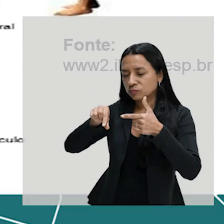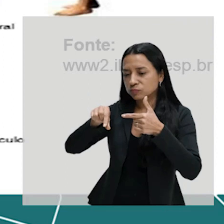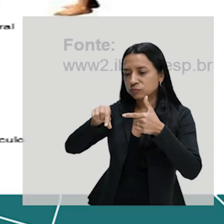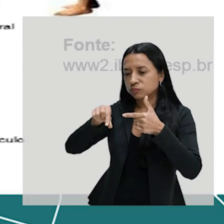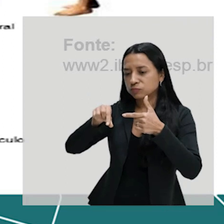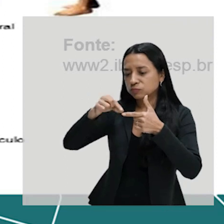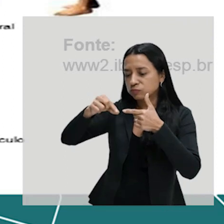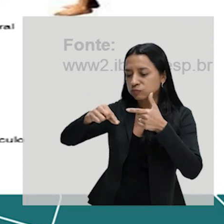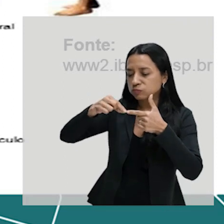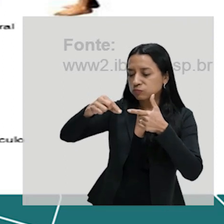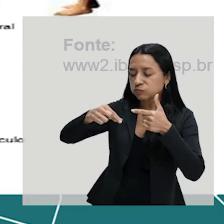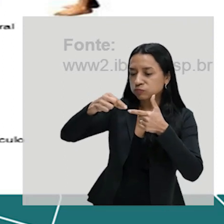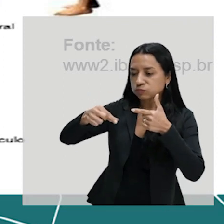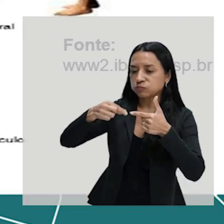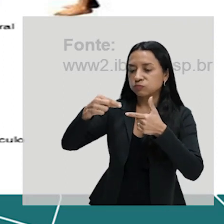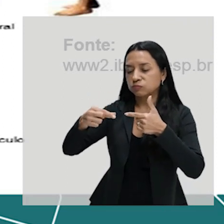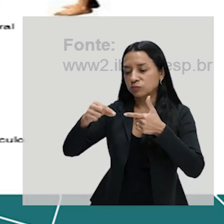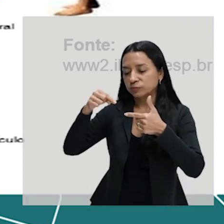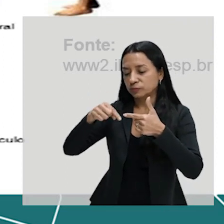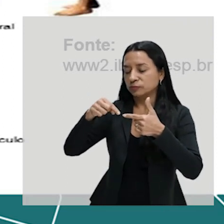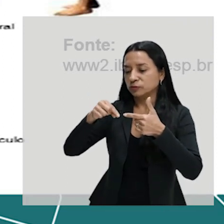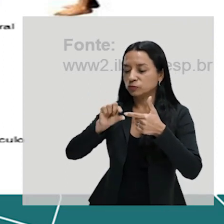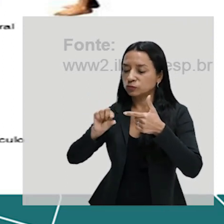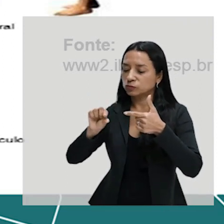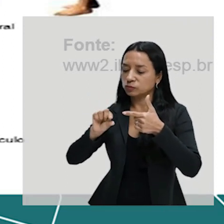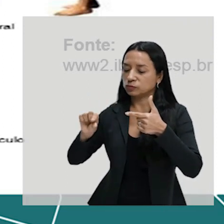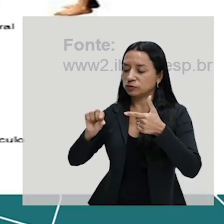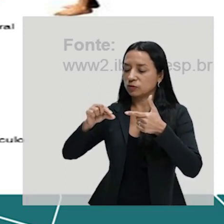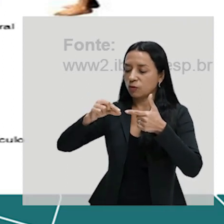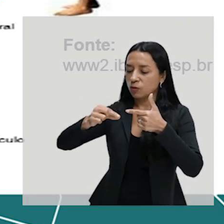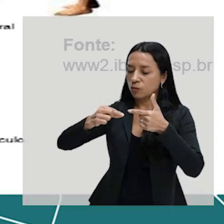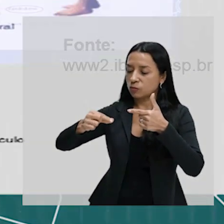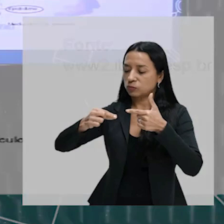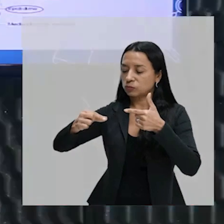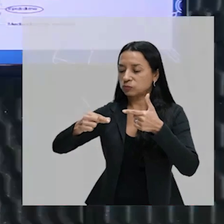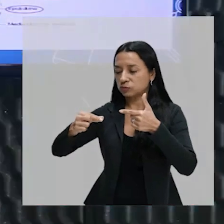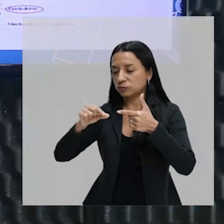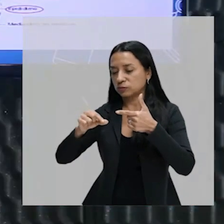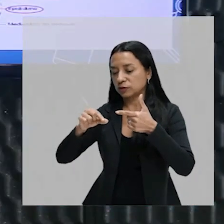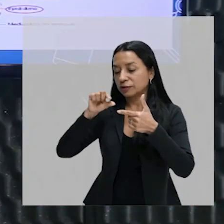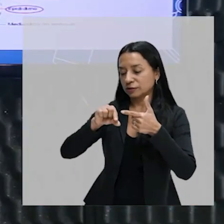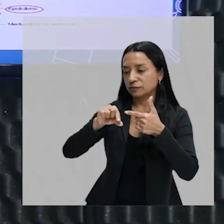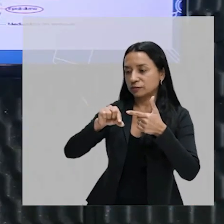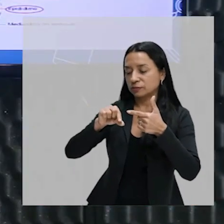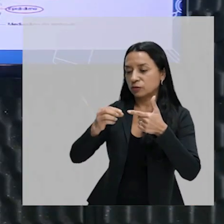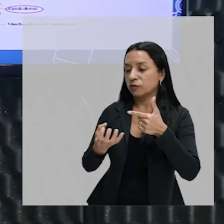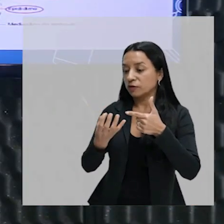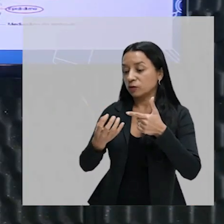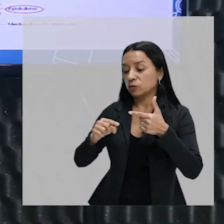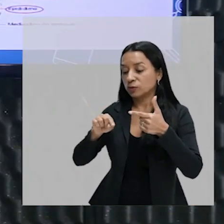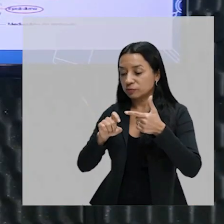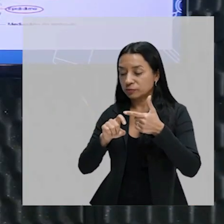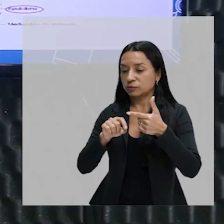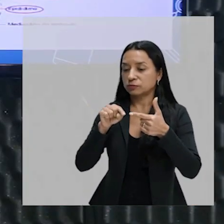inovelado tudo enroladinho ali dentro desses lóbulos Então os espermatozoides são produzidos aqui dentro dos